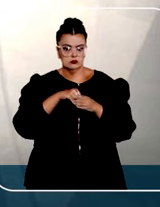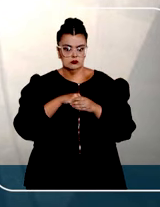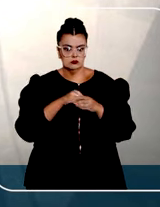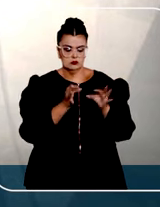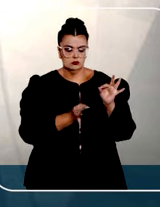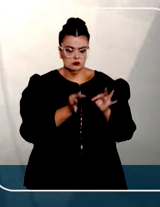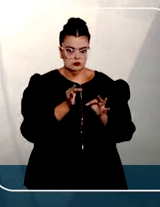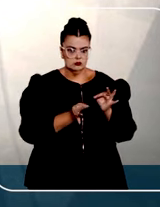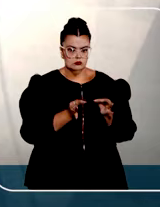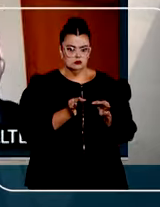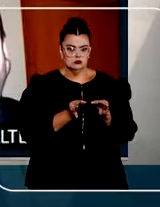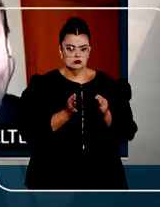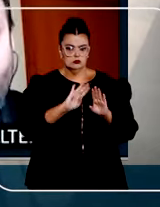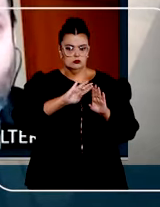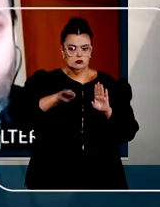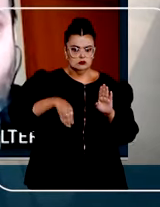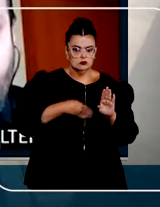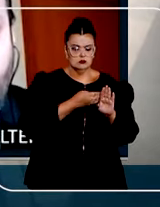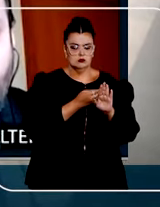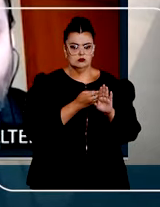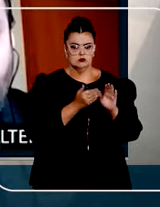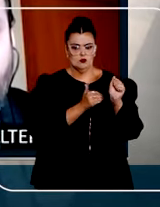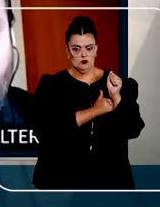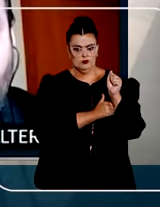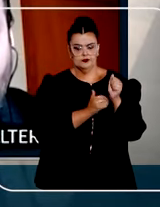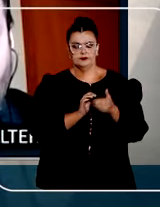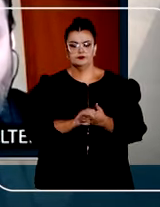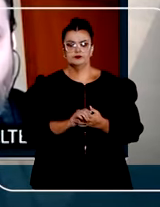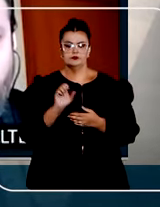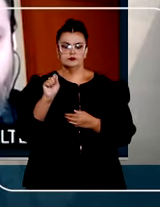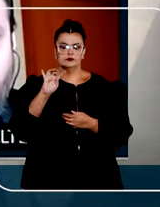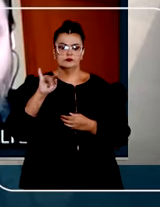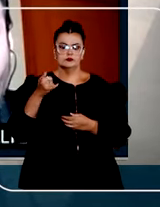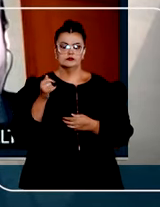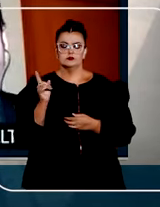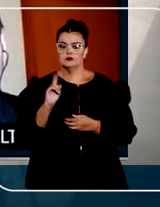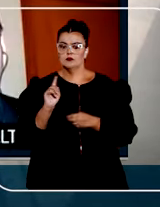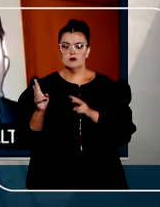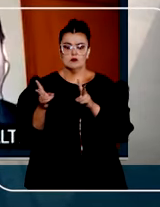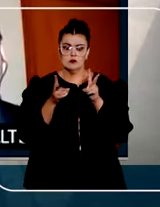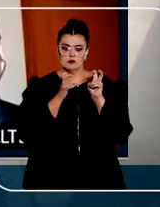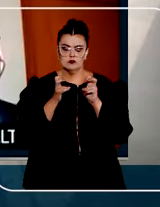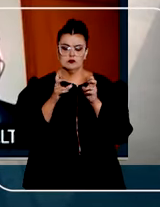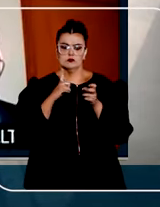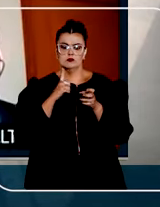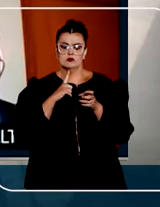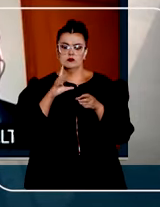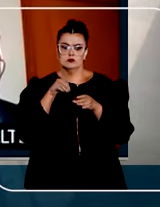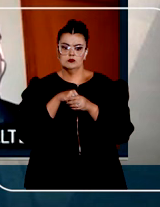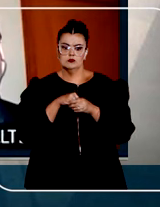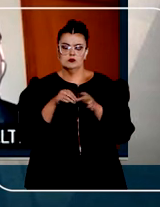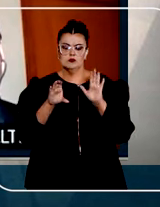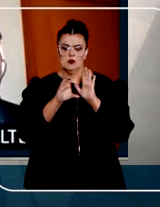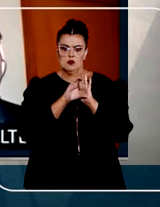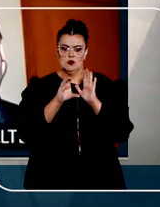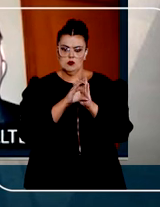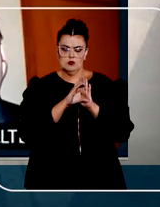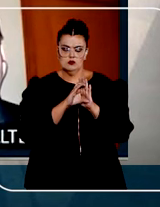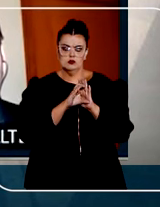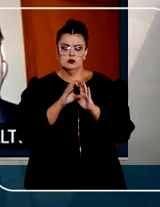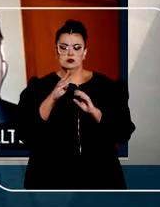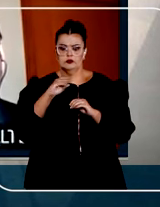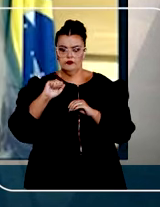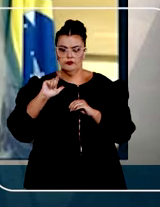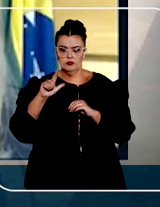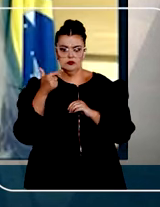julgado for omissa para a terceira turma do STJ a corte Estadual não observou o dispositivo do Código de Processo Civil de